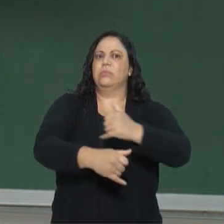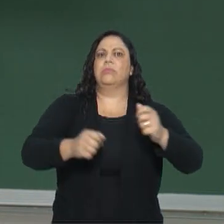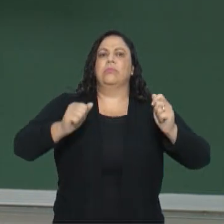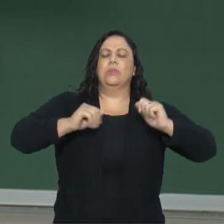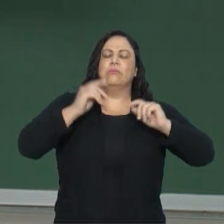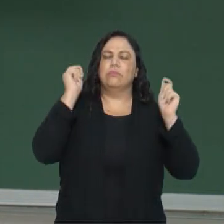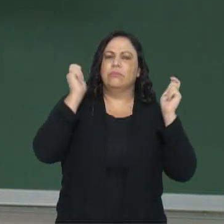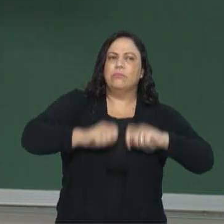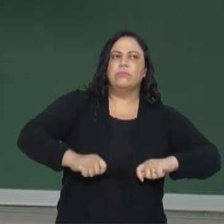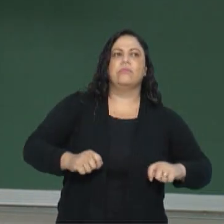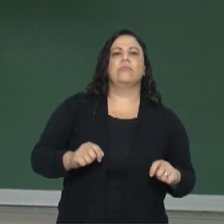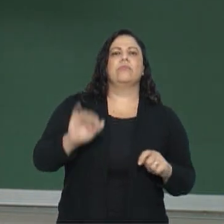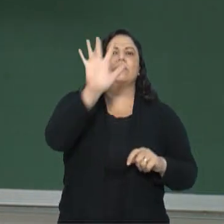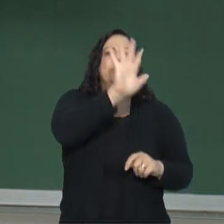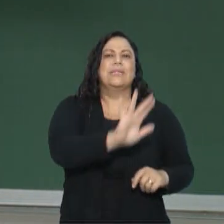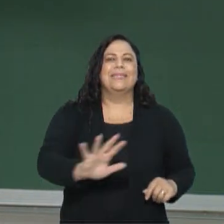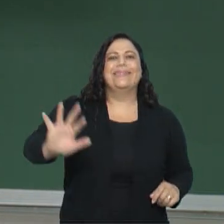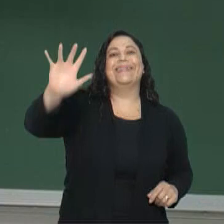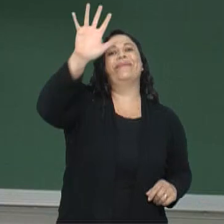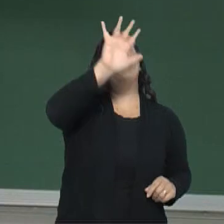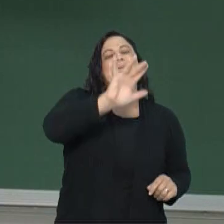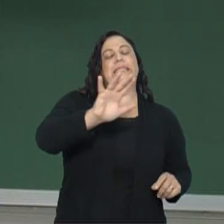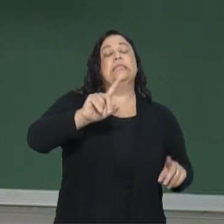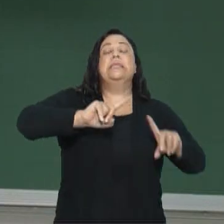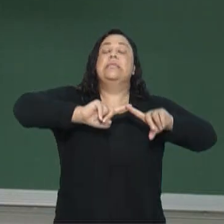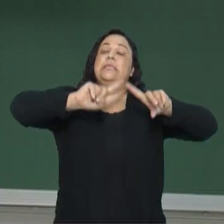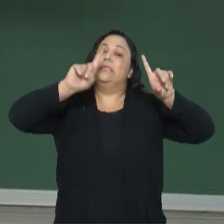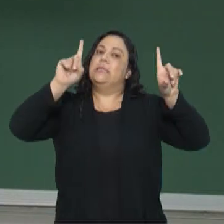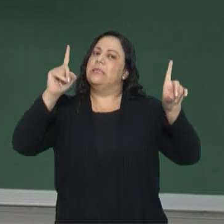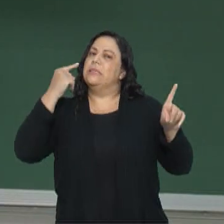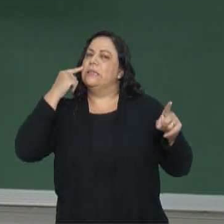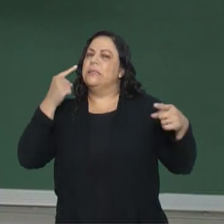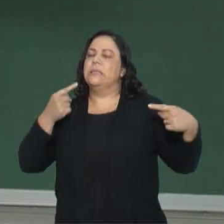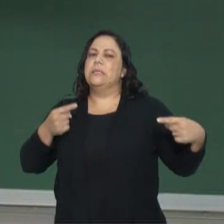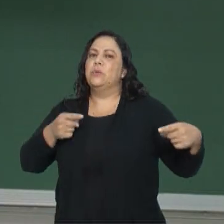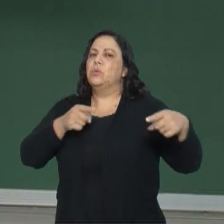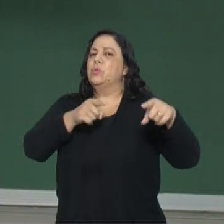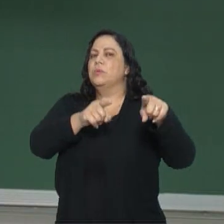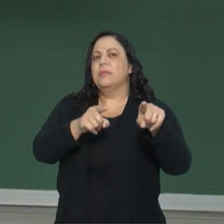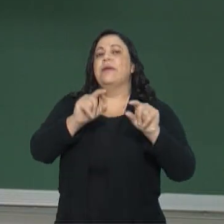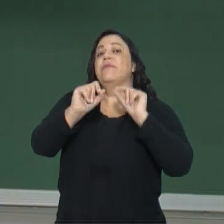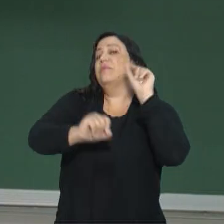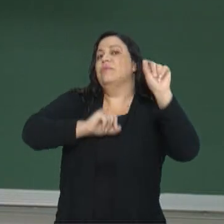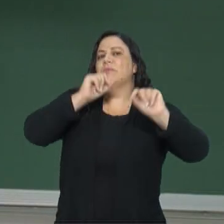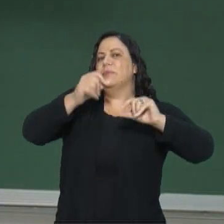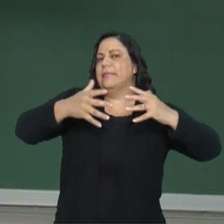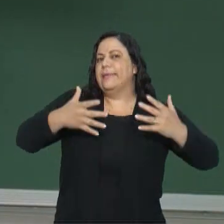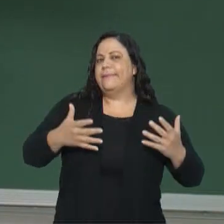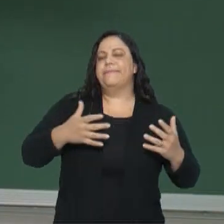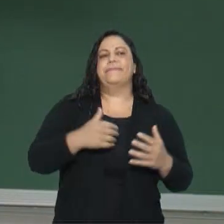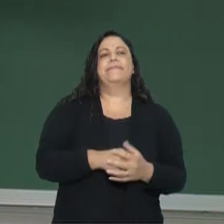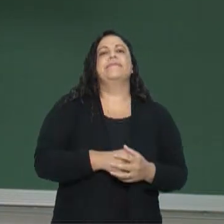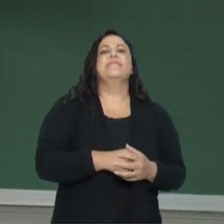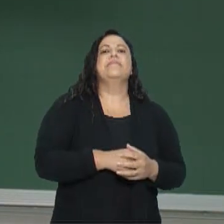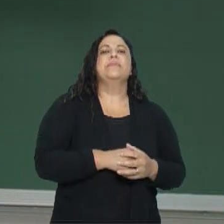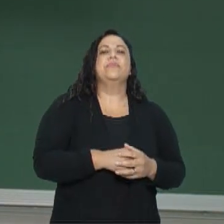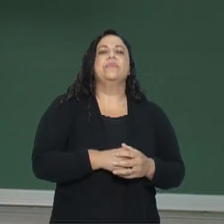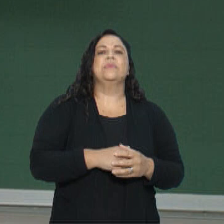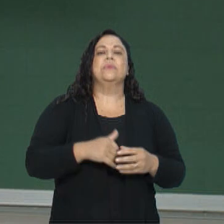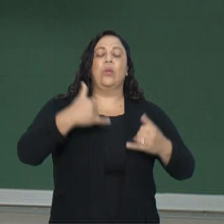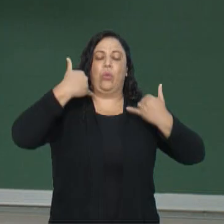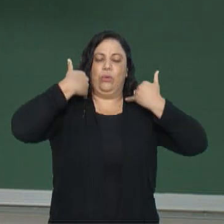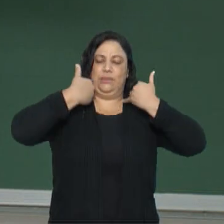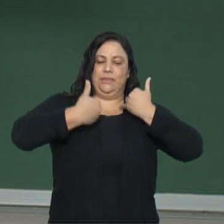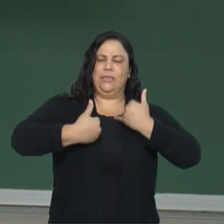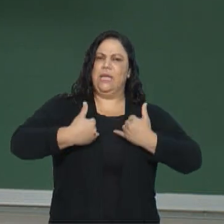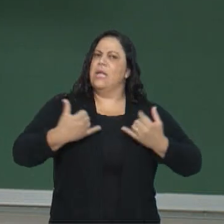essa imagem. Porém, por que eu trouxe esses desafios? Eu quero mostrar para vocês que, embora o sistema nervoso ele é perfeito,